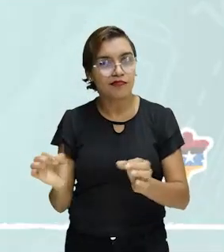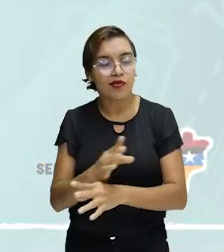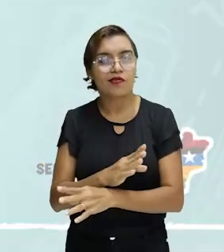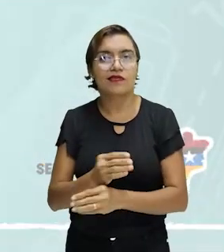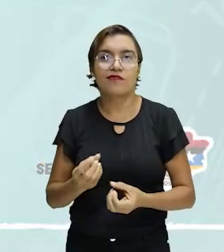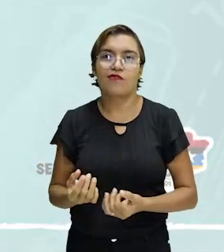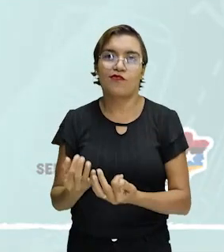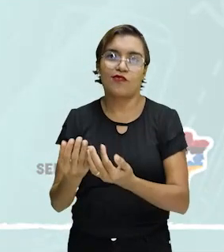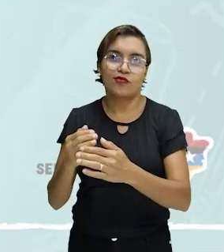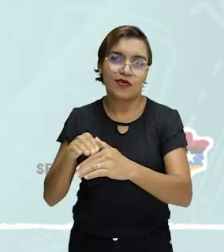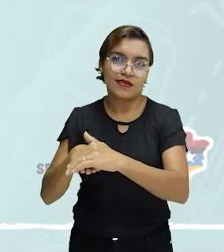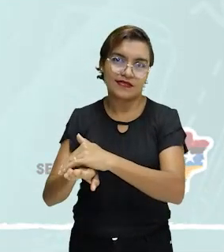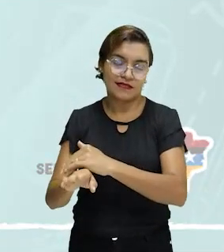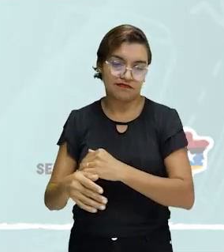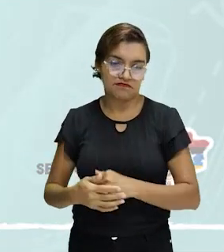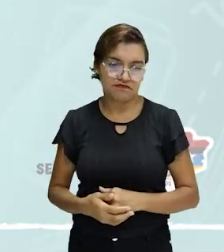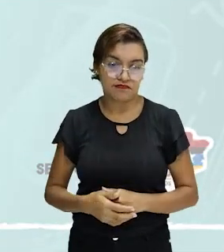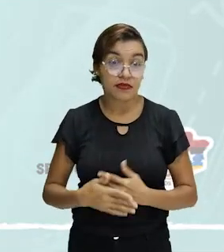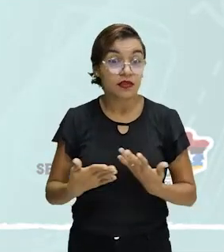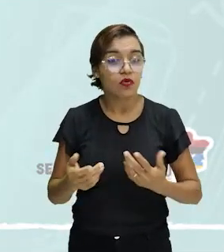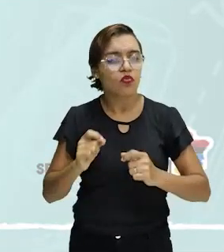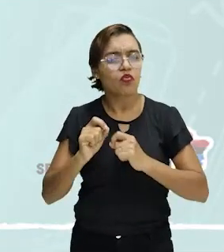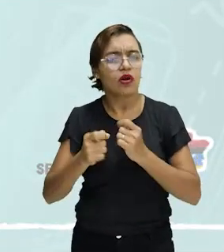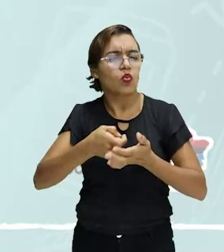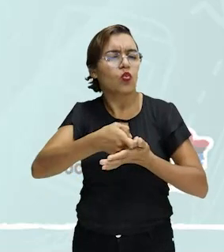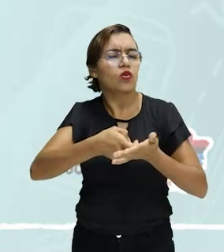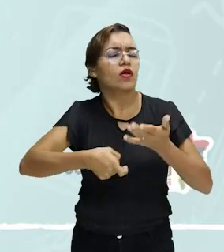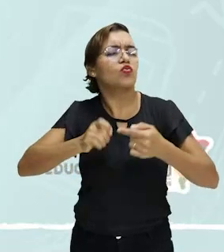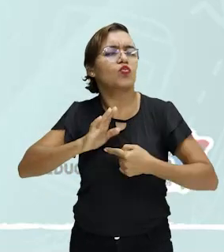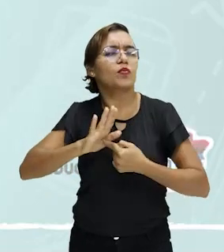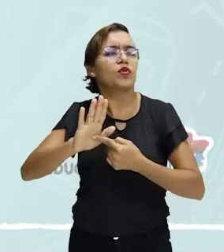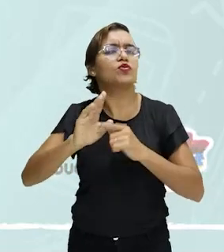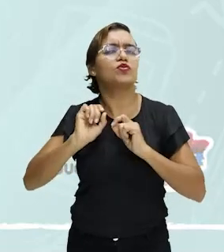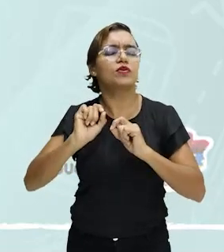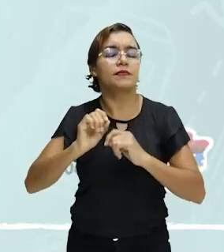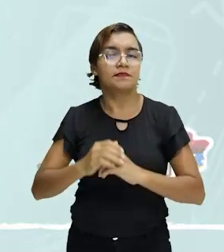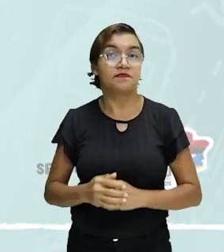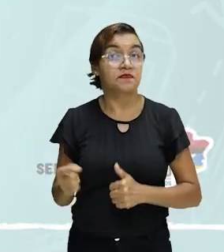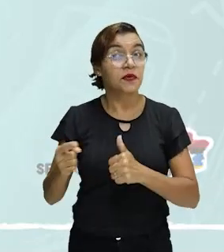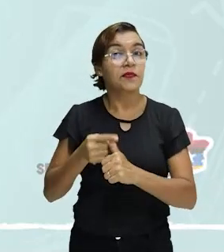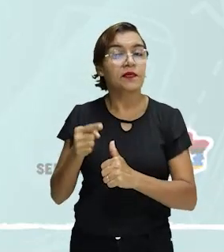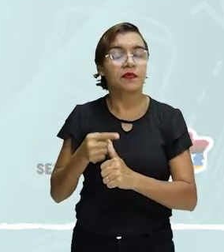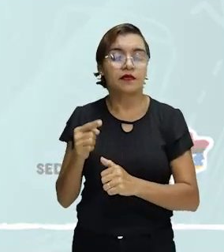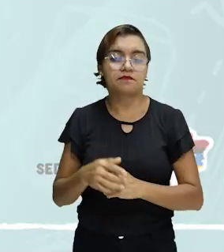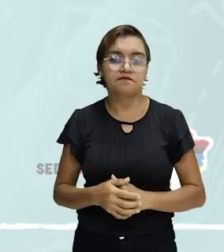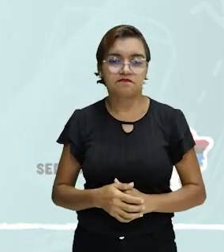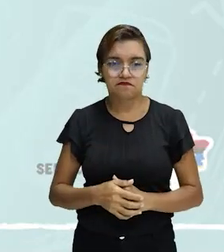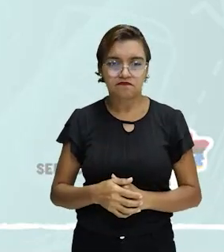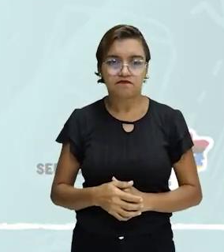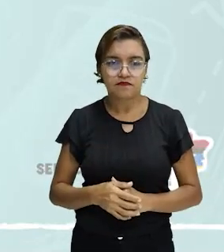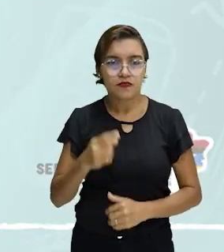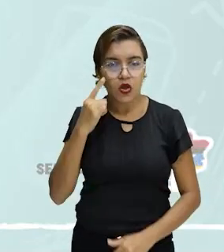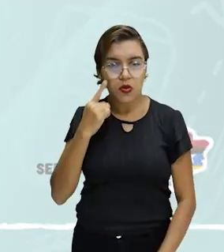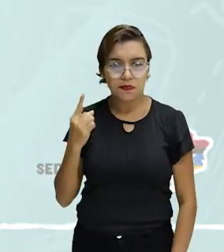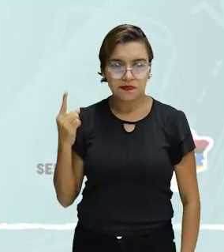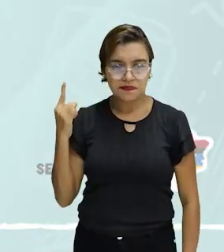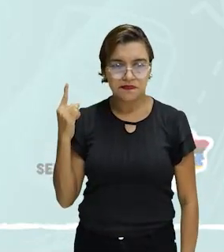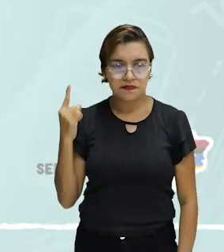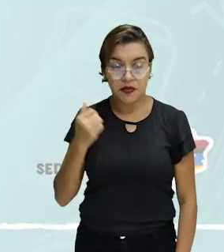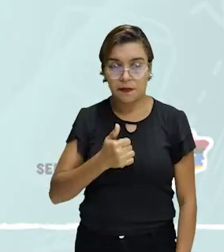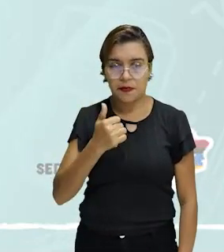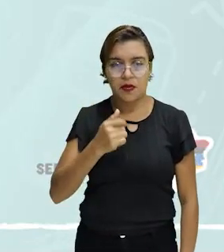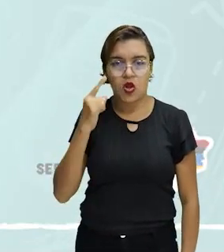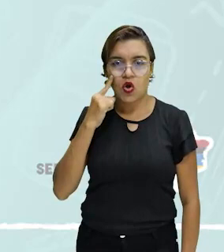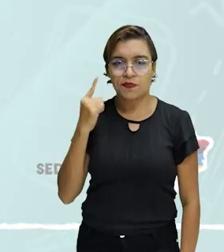turminha, podemos afirmar que, então, primeiro, ó, a densidade inicial da bolinha